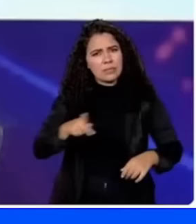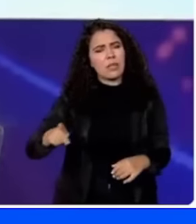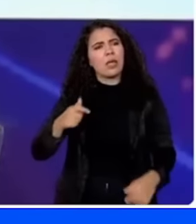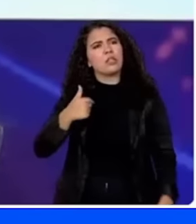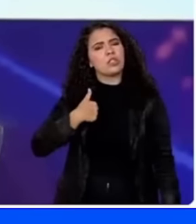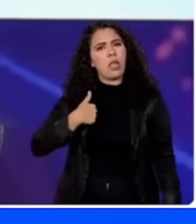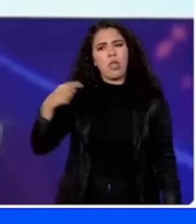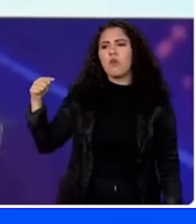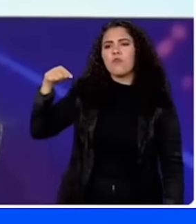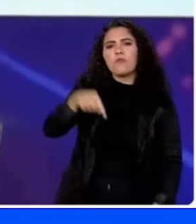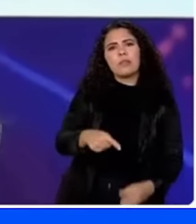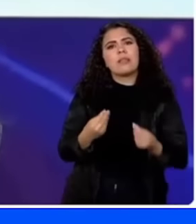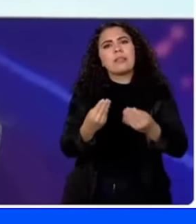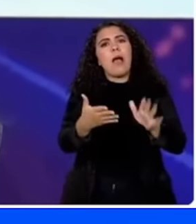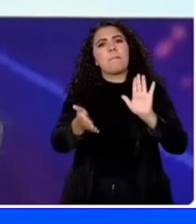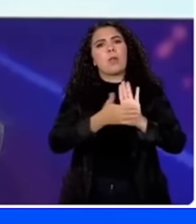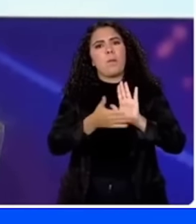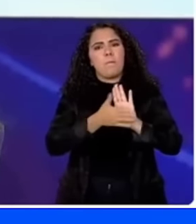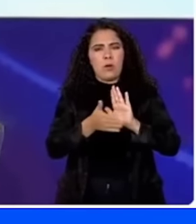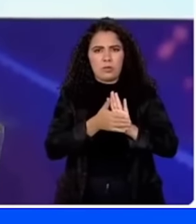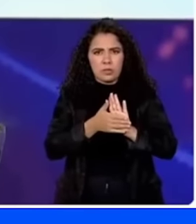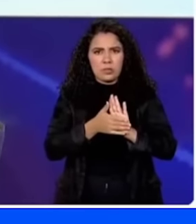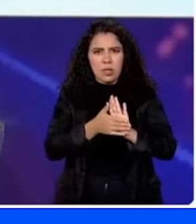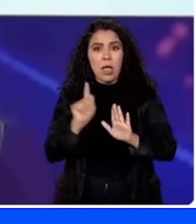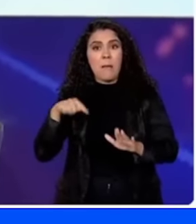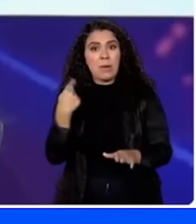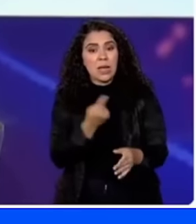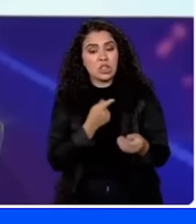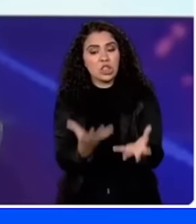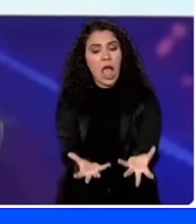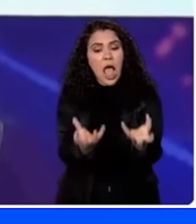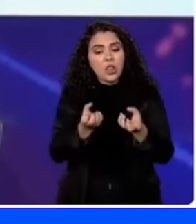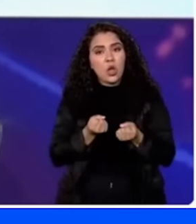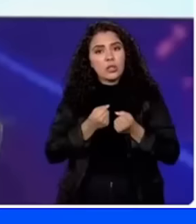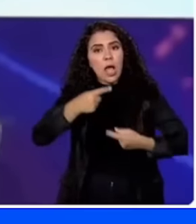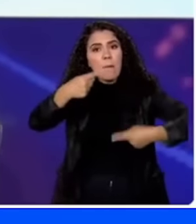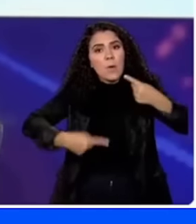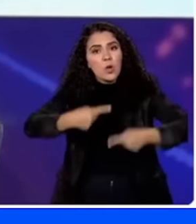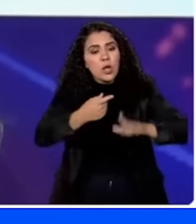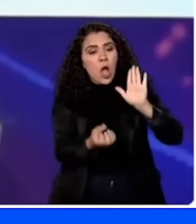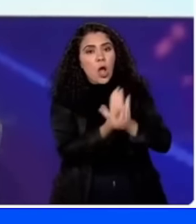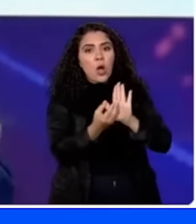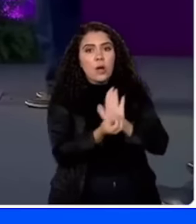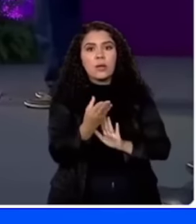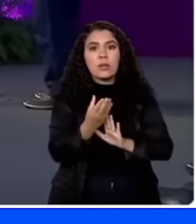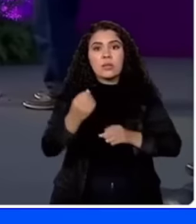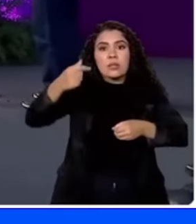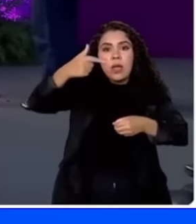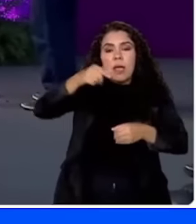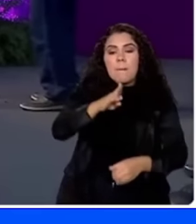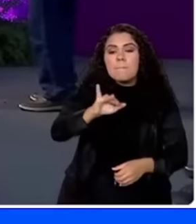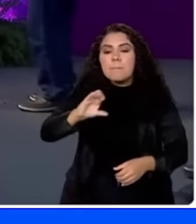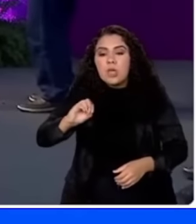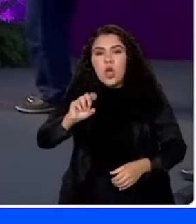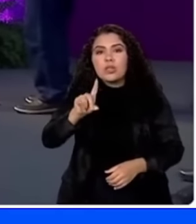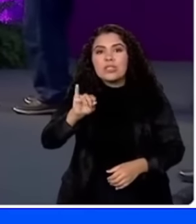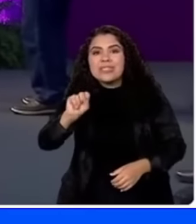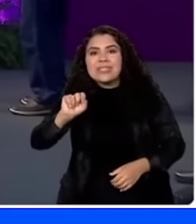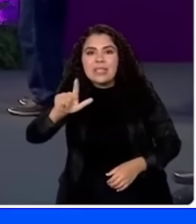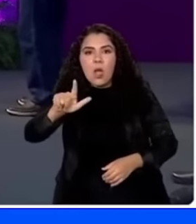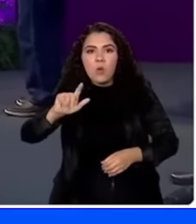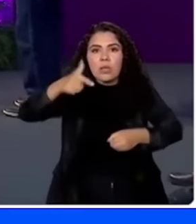vim propor ao senhor para a gente adotar a política de produção de biodiesel. A gente